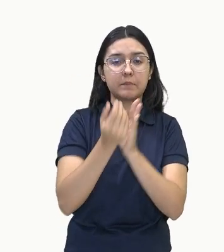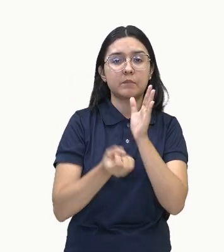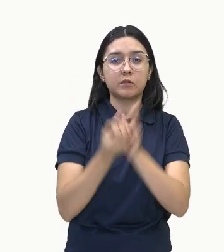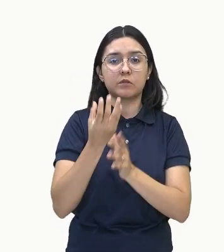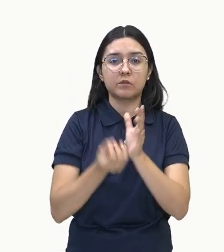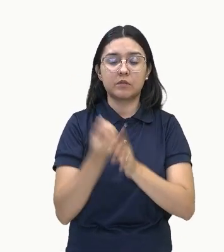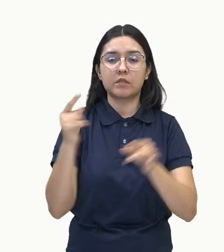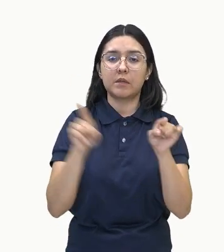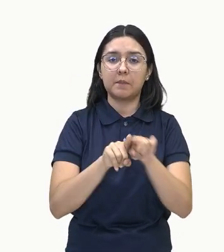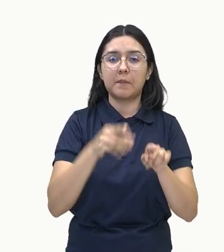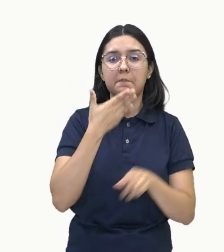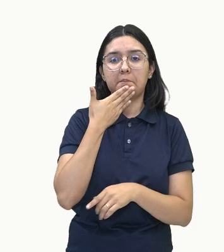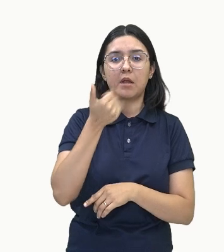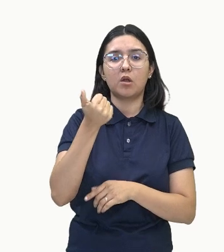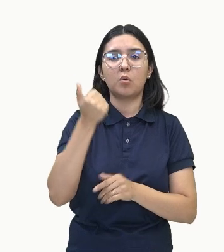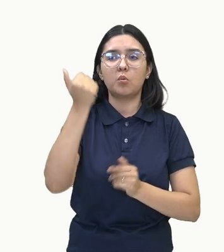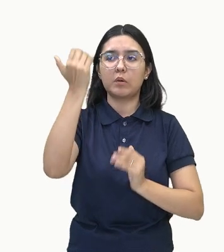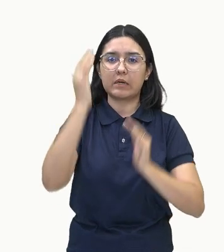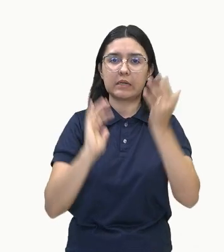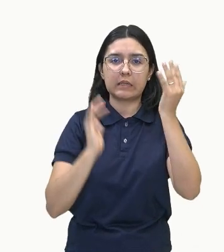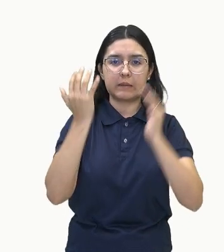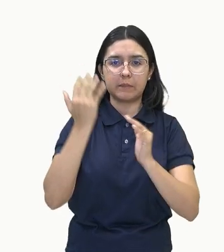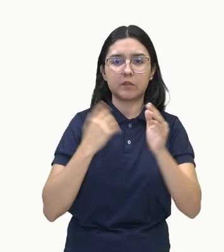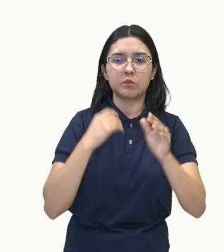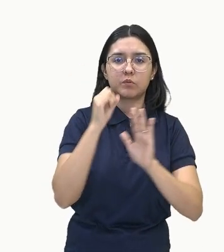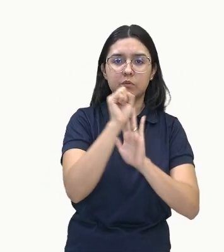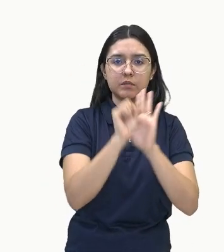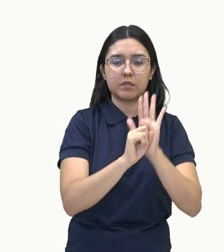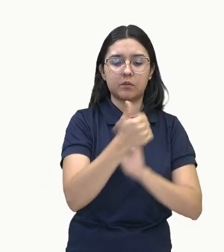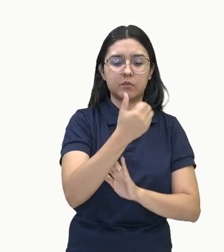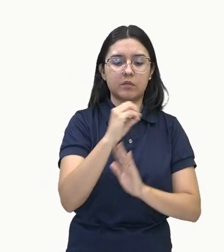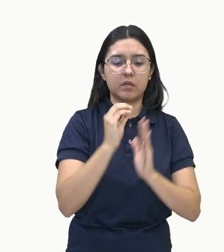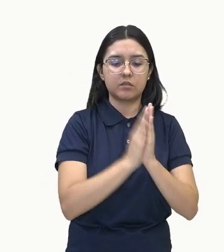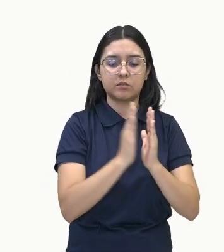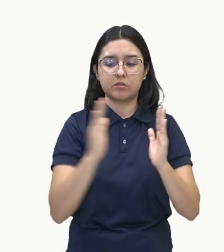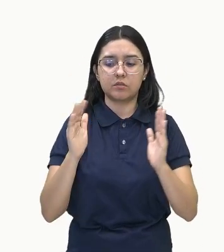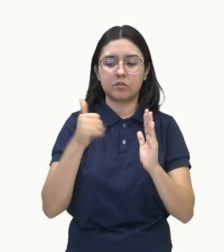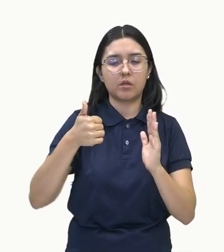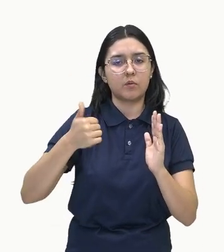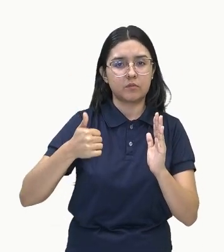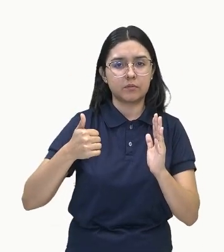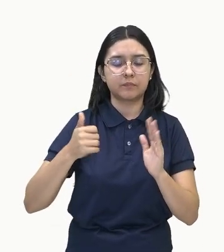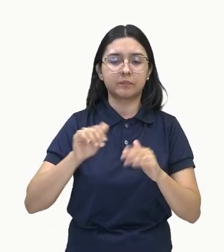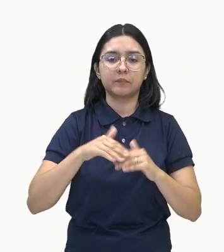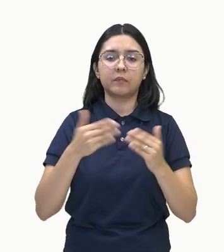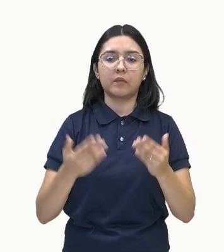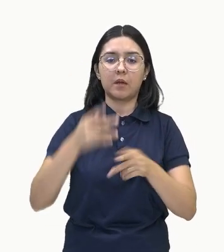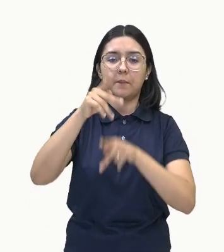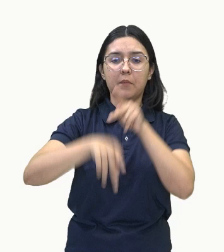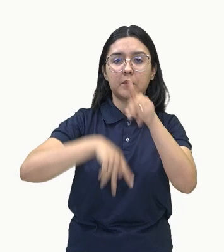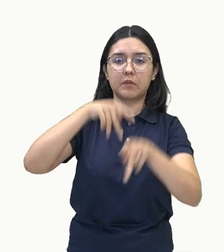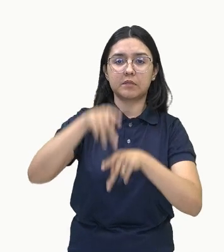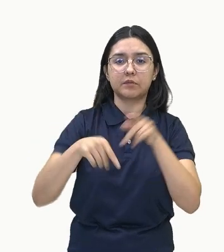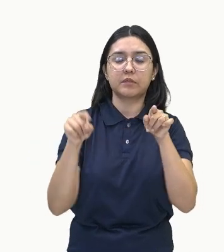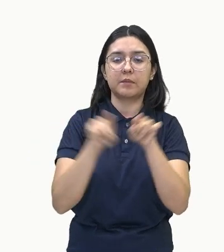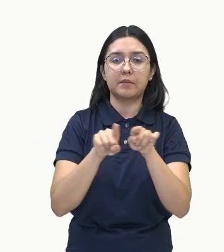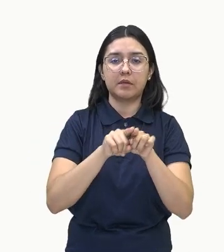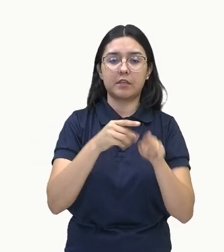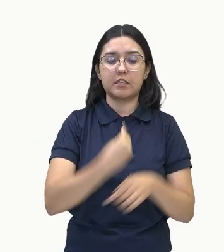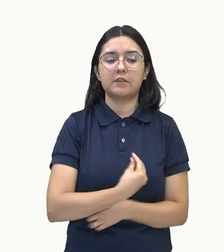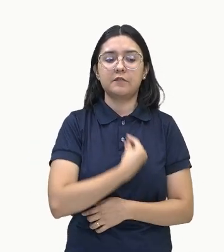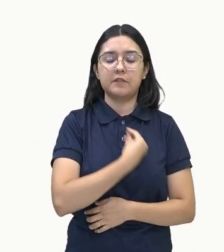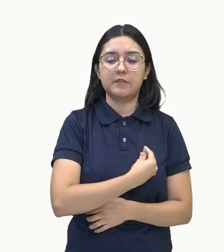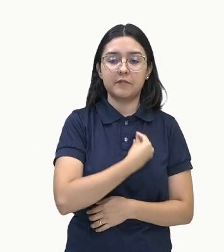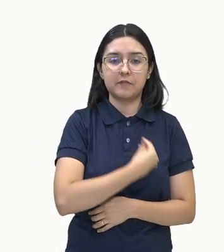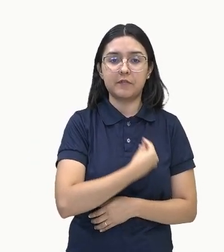também da melhoria do clima no século X e século XI. Olha só, gente. E a população também, que vivia